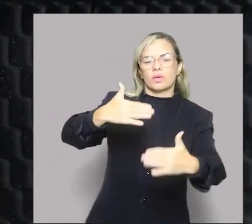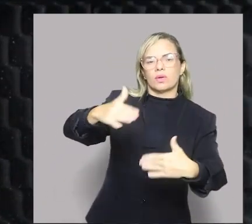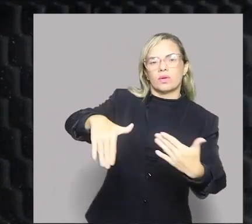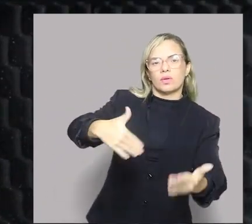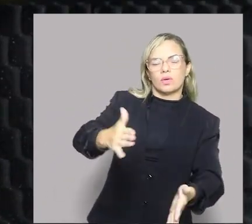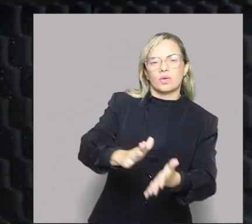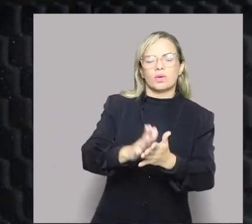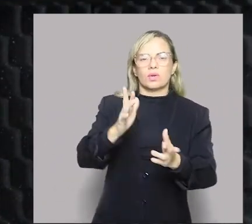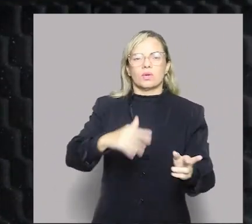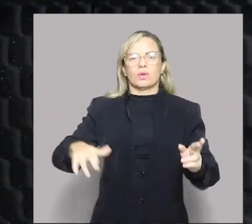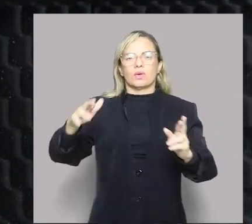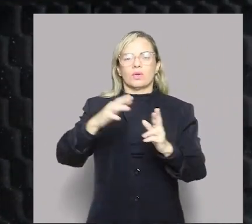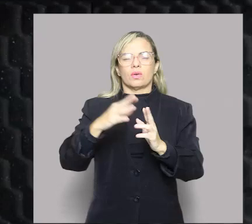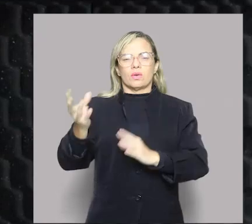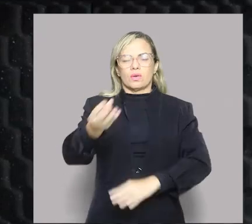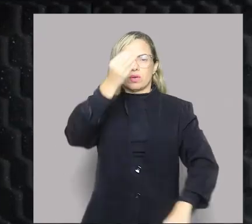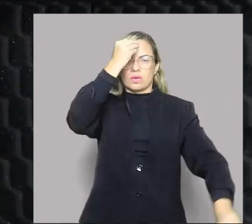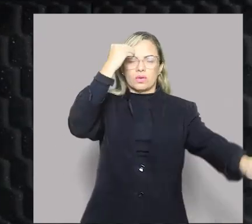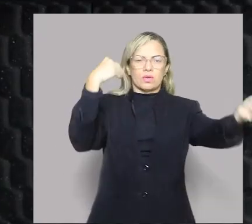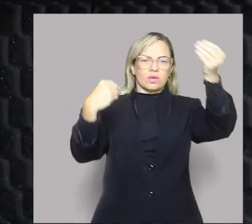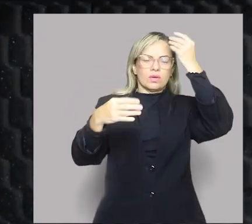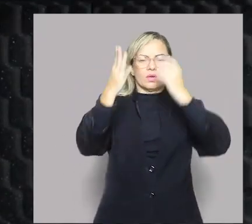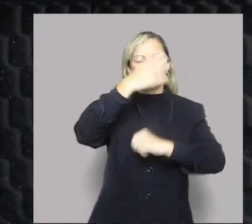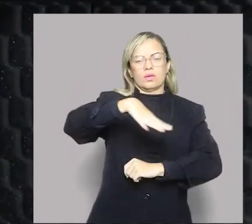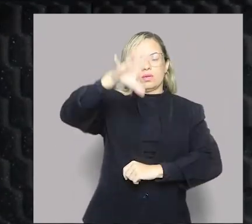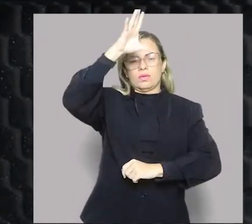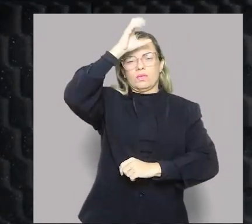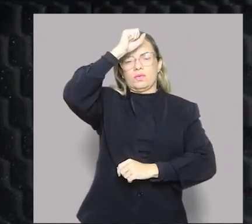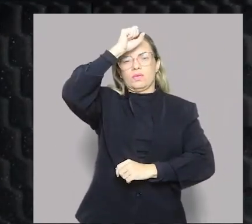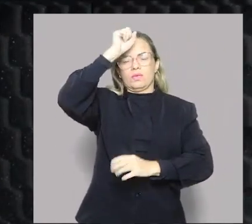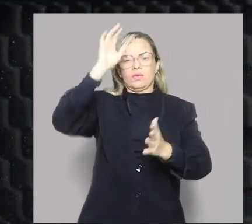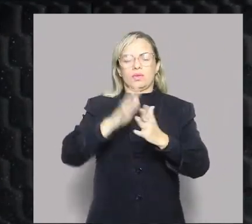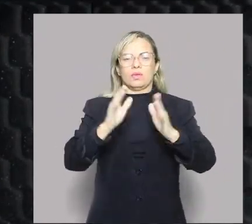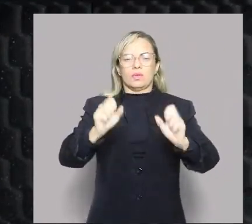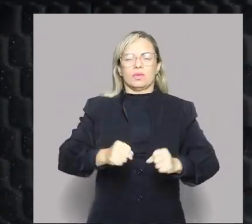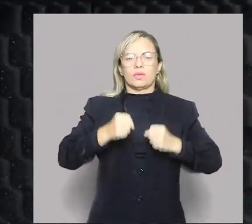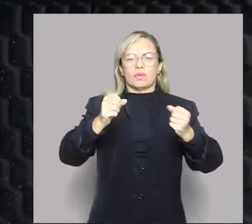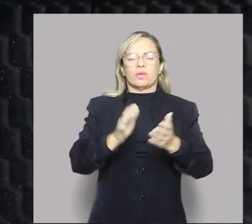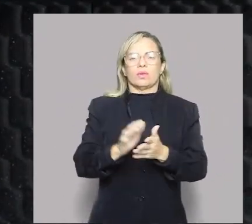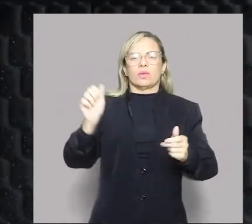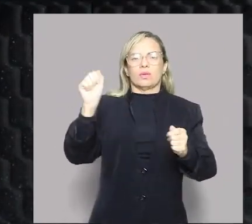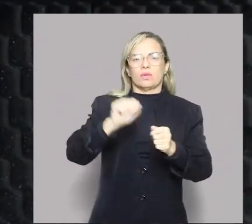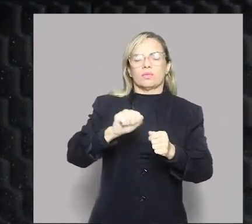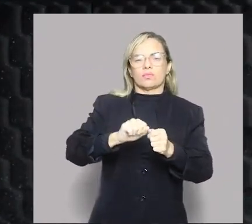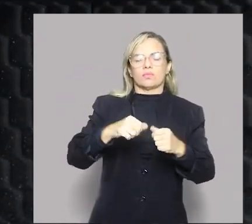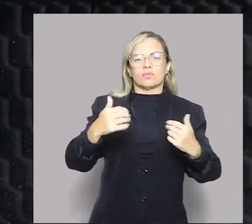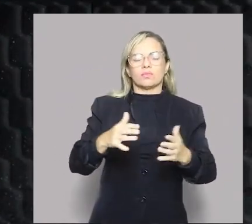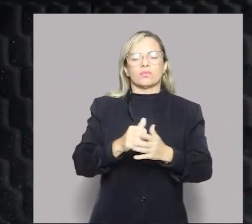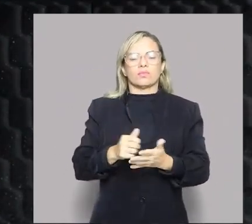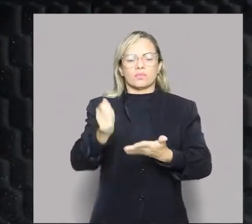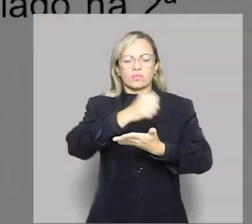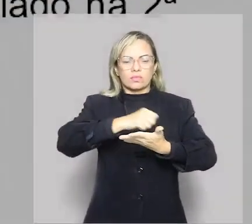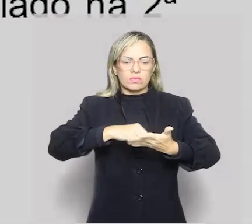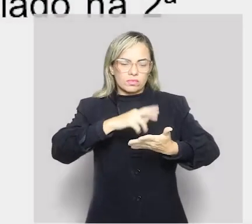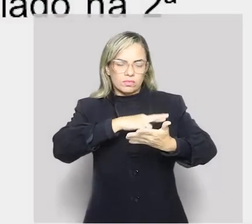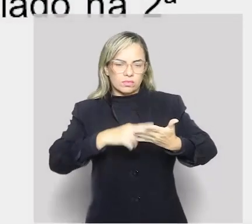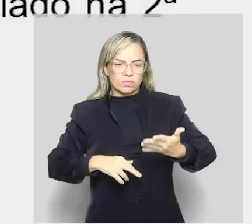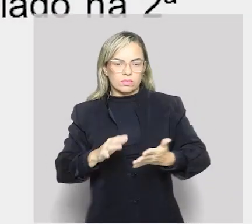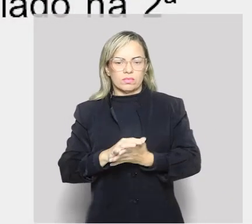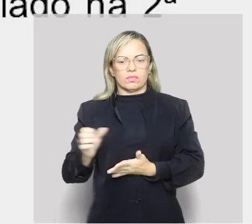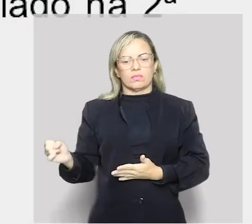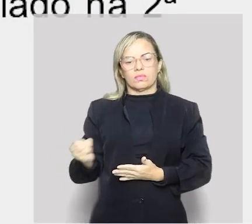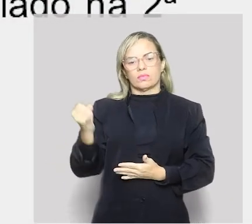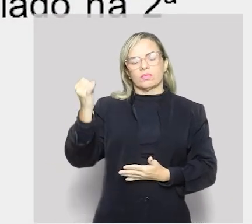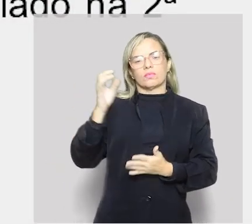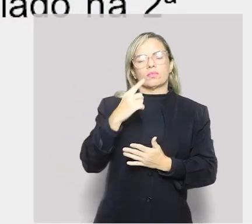essas referências, olhando essas associações, elas possam se fazer presente lá. Uma coisa super importante é que essas